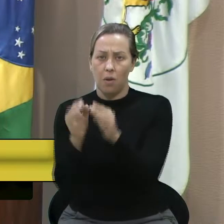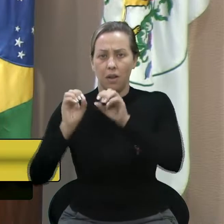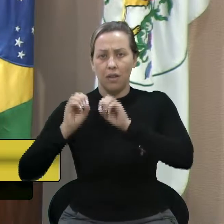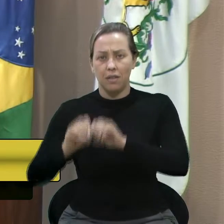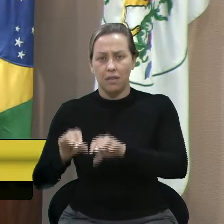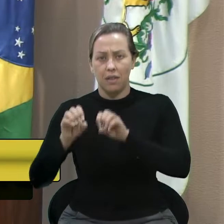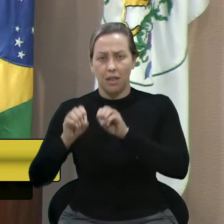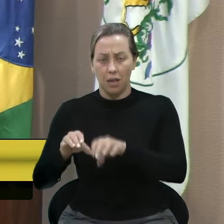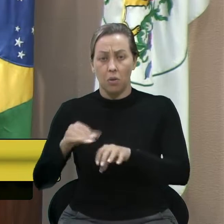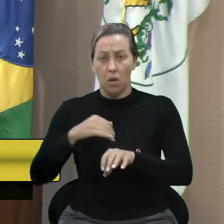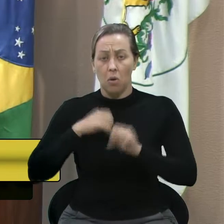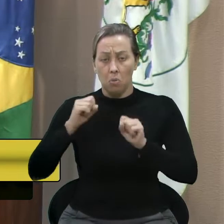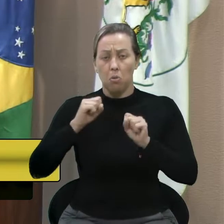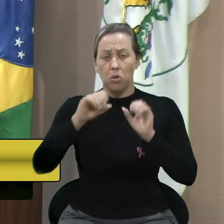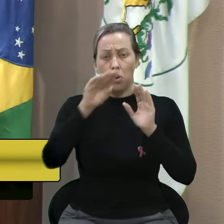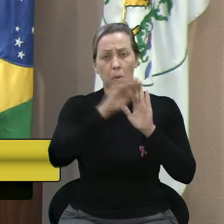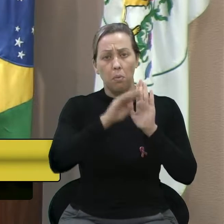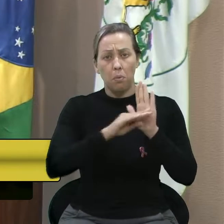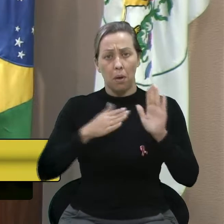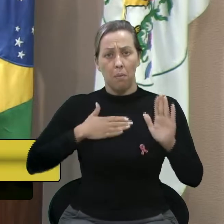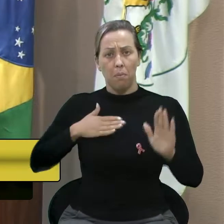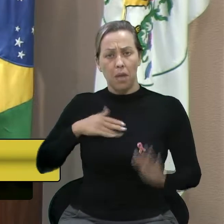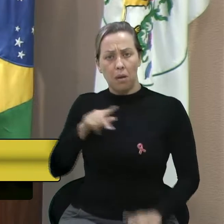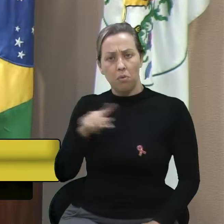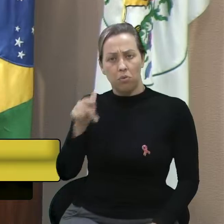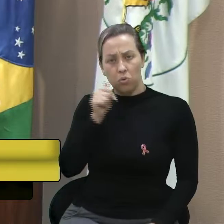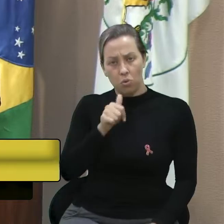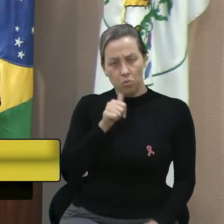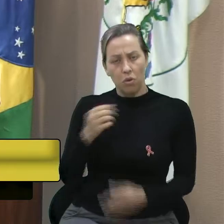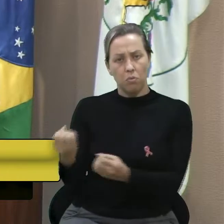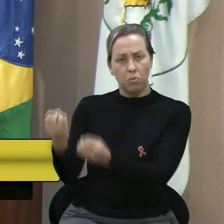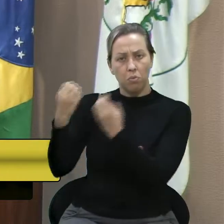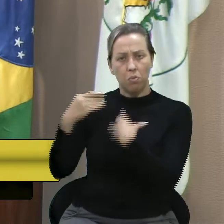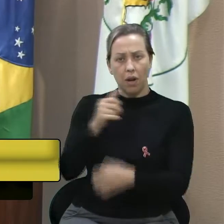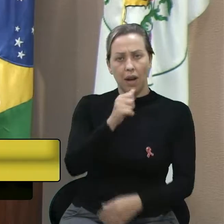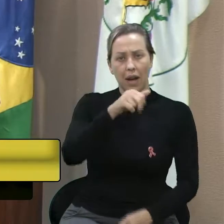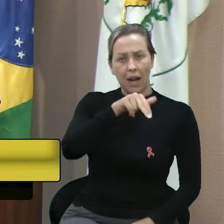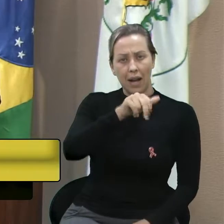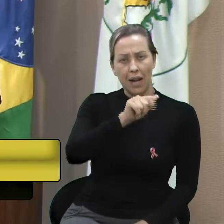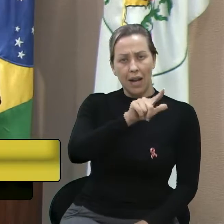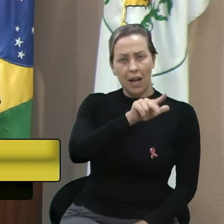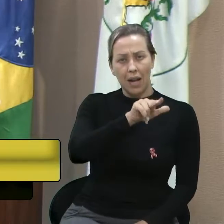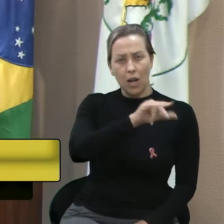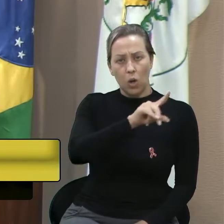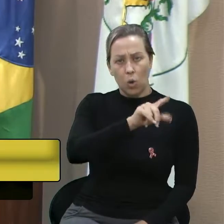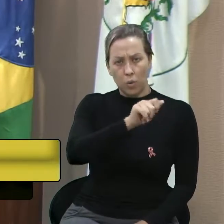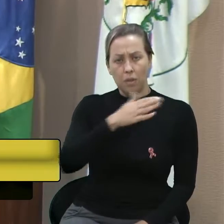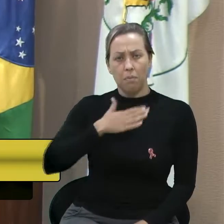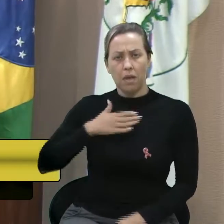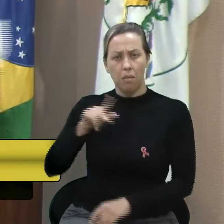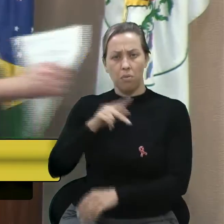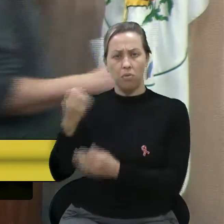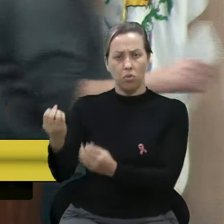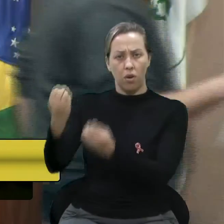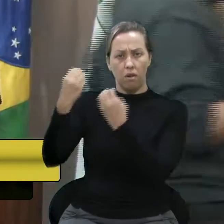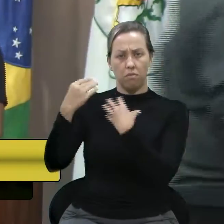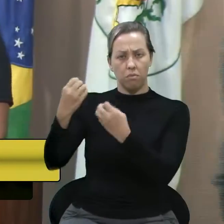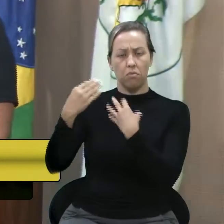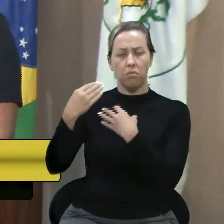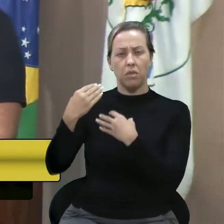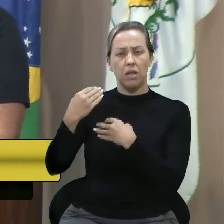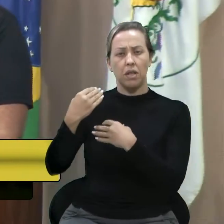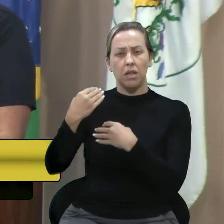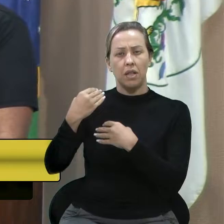posso citar algumas das minhas professoras. Professora Ana Luísa, que foi minha professora no